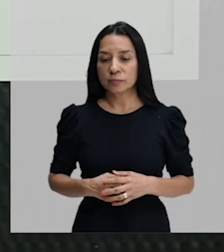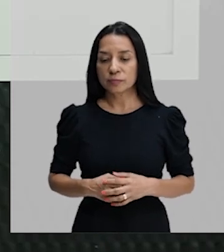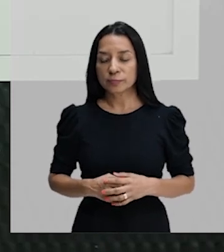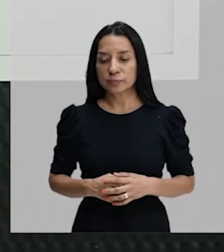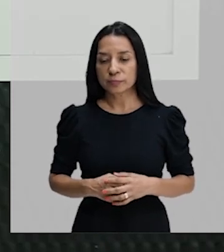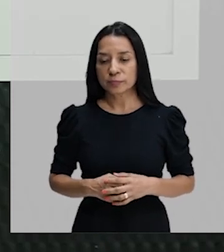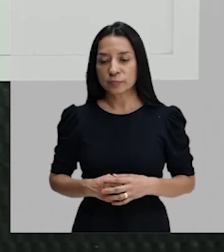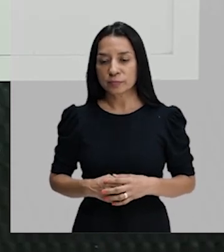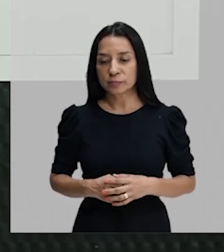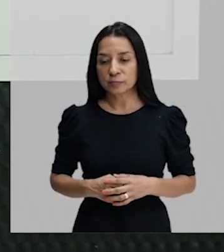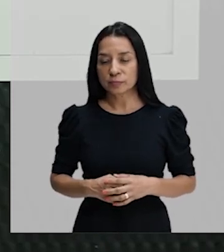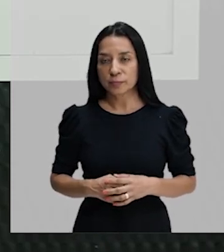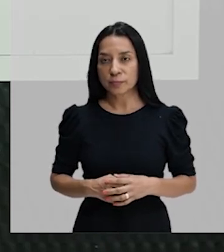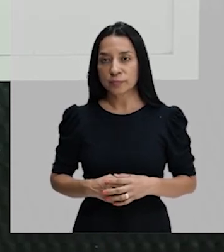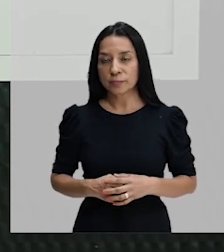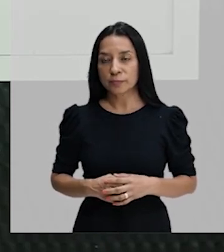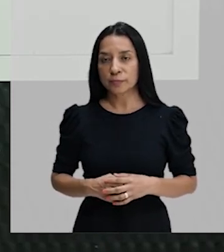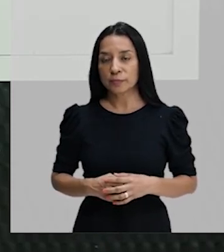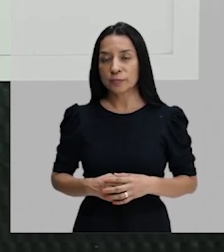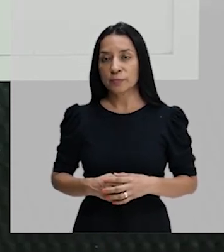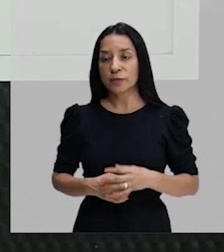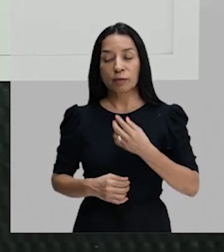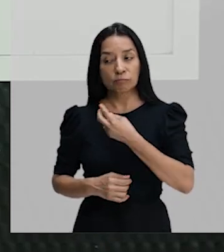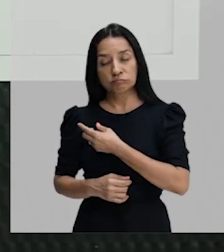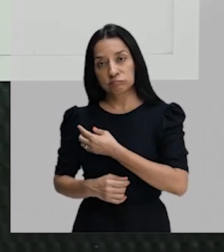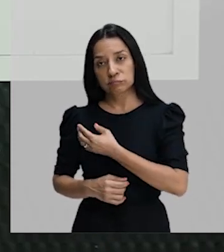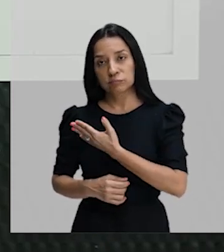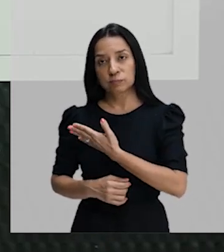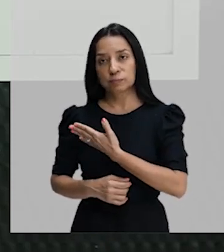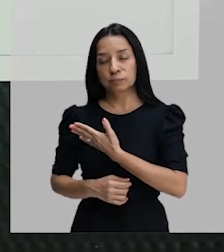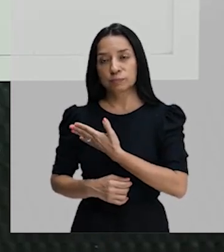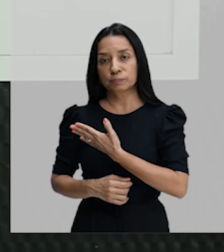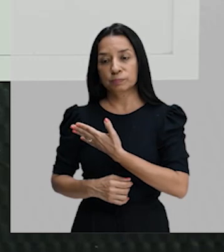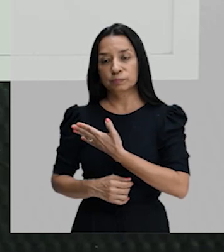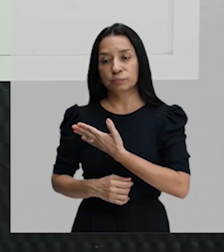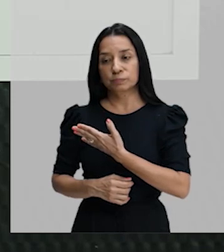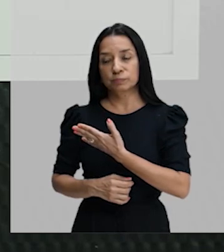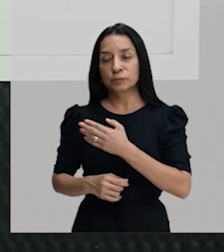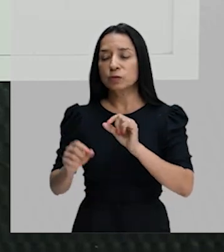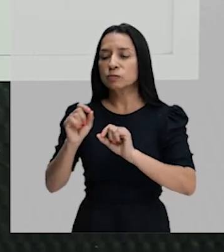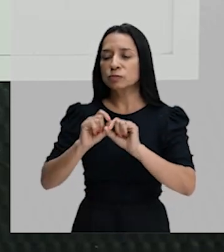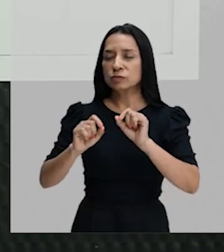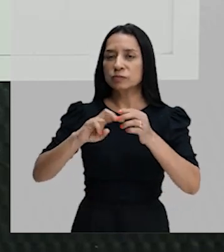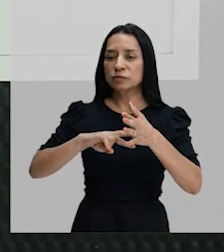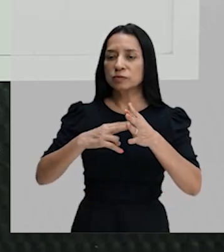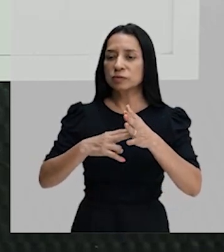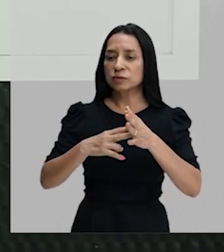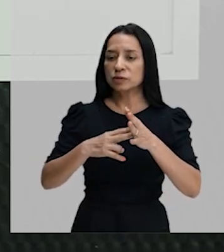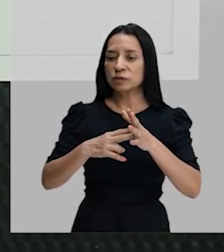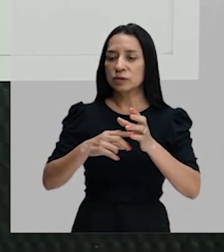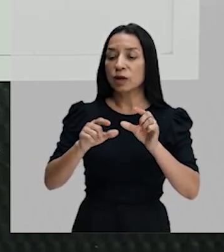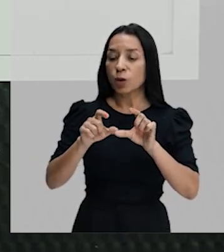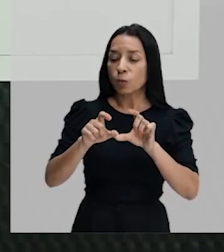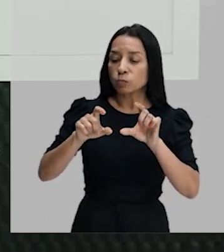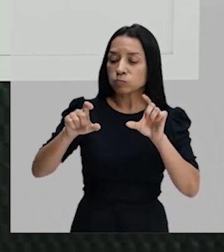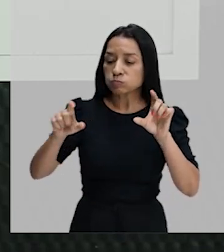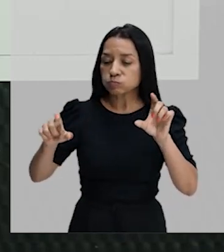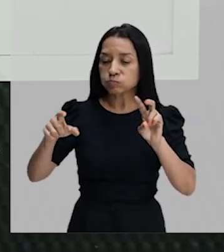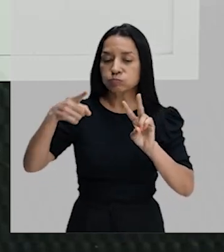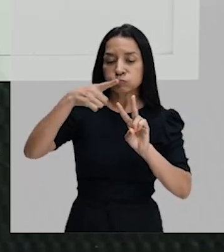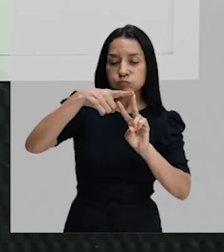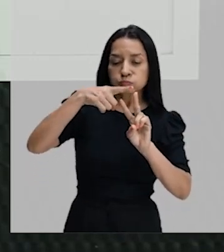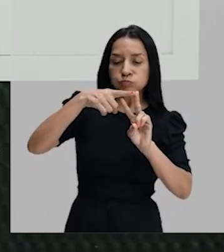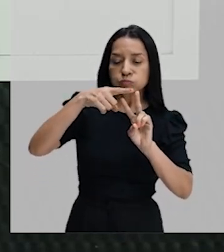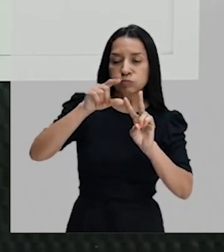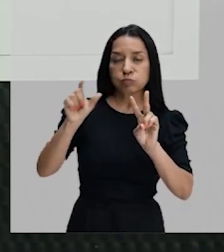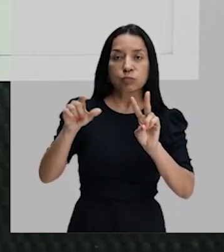ou módulo. Essa intensidade ou módulo nada mais é do que o tamanho do vetor,